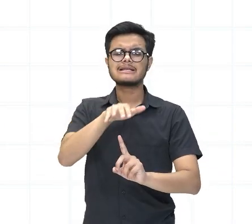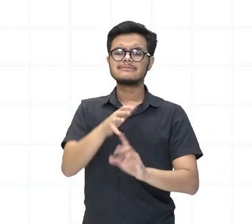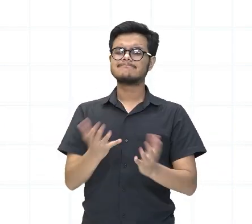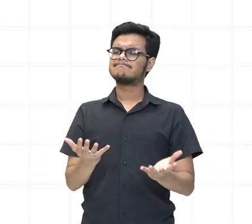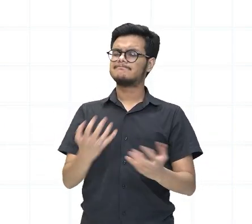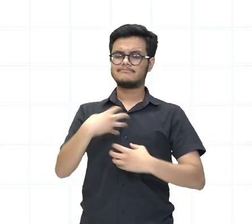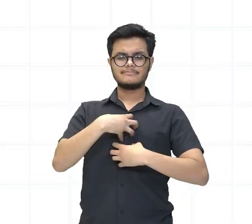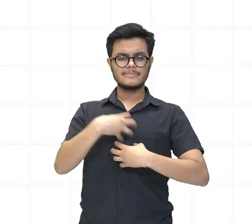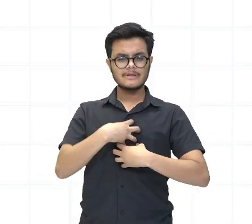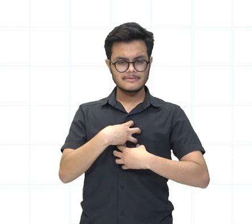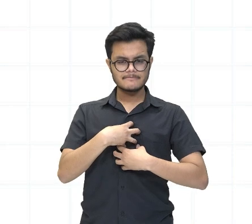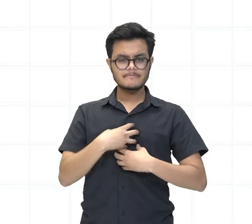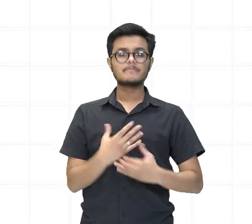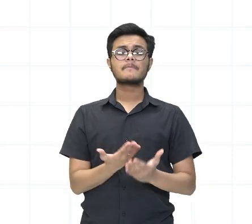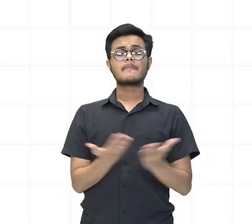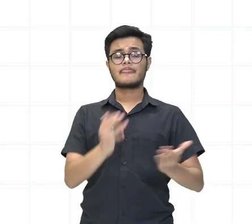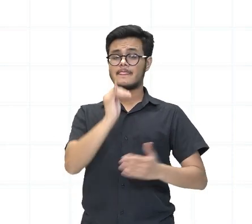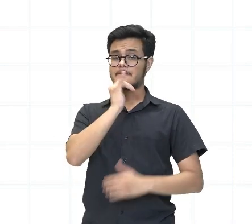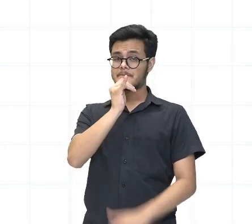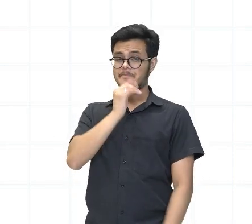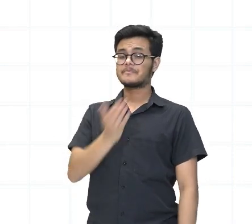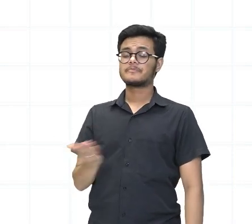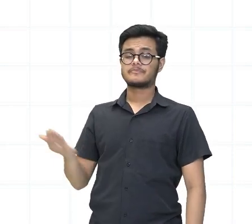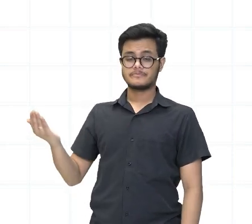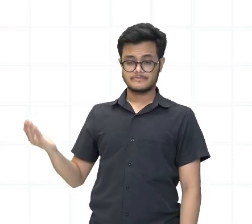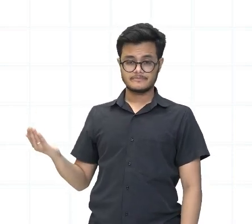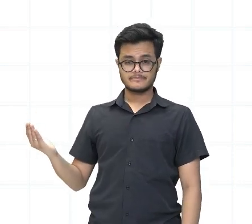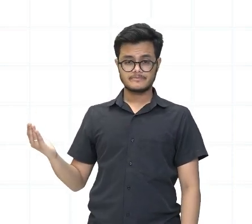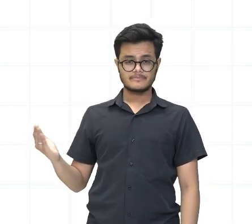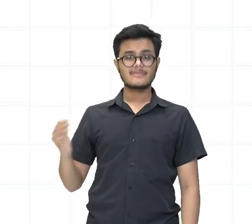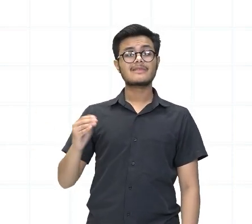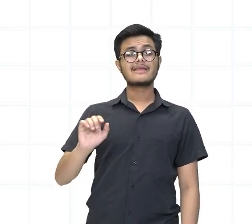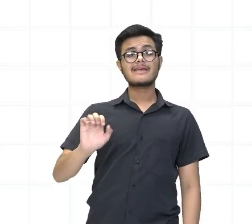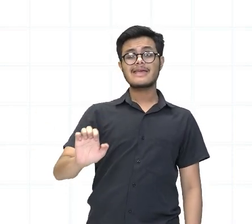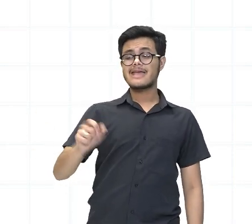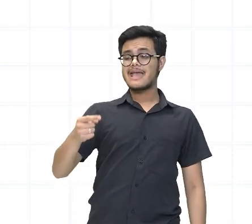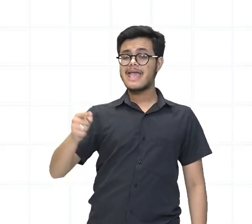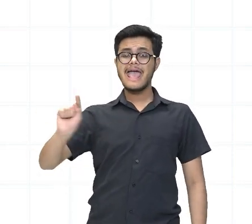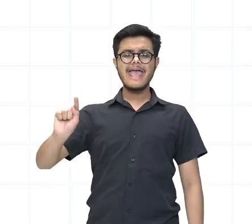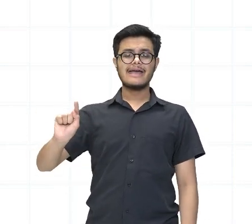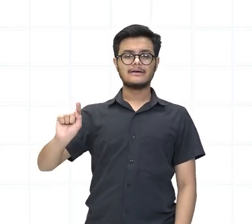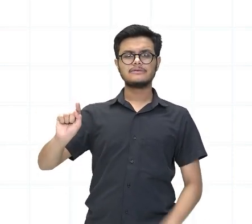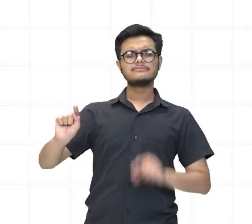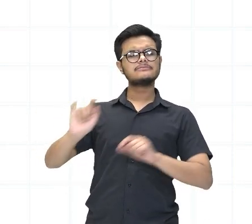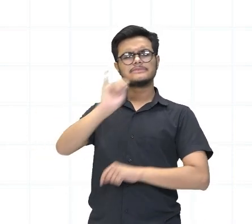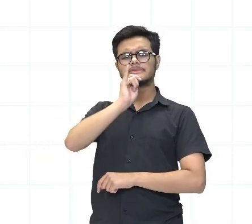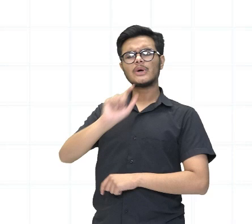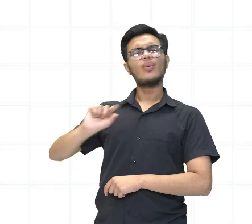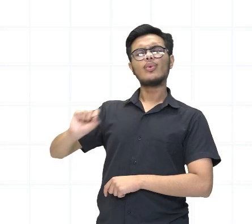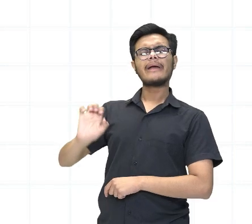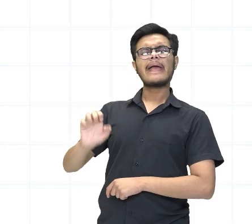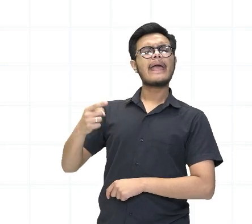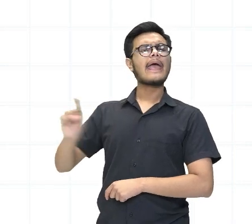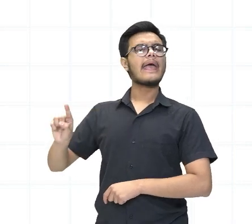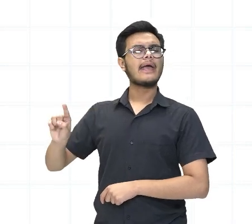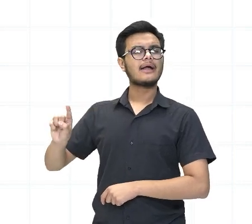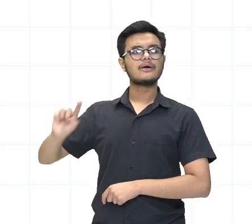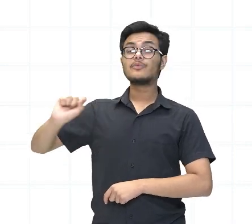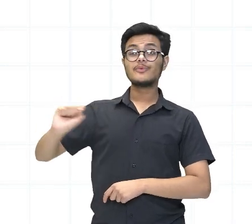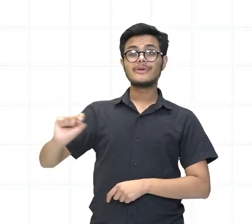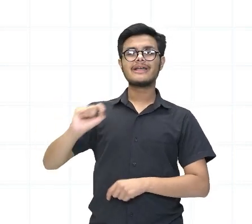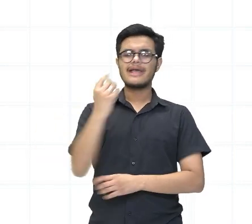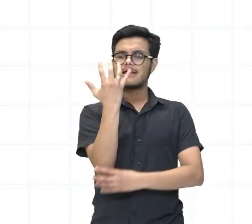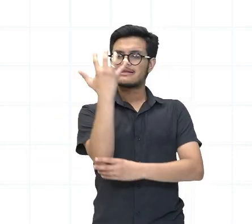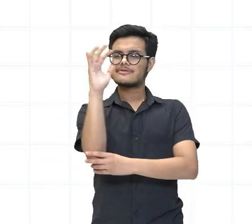é o transitório. Então, no caso aí, a natureza é a maior prejudicada, né? A natureza é prejudicada aí neste